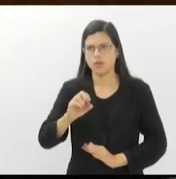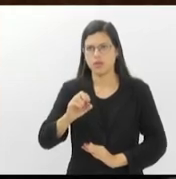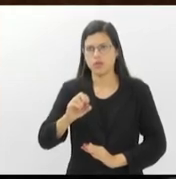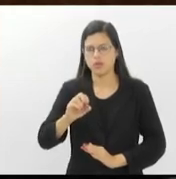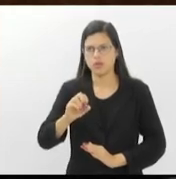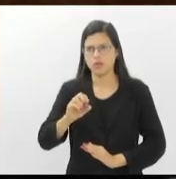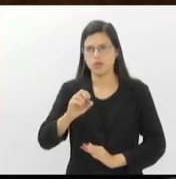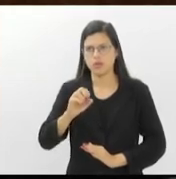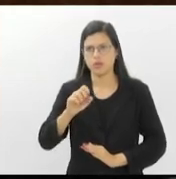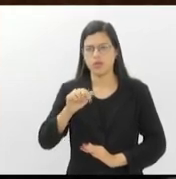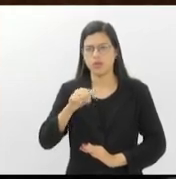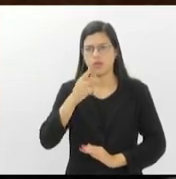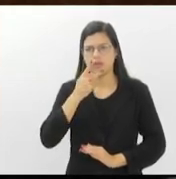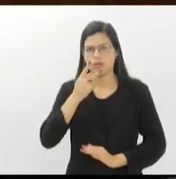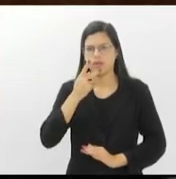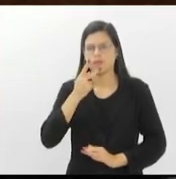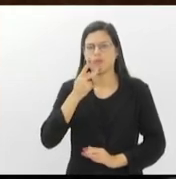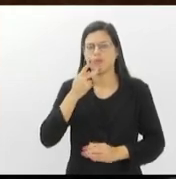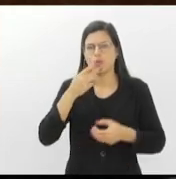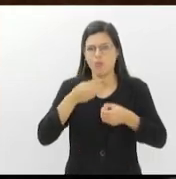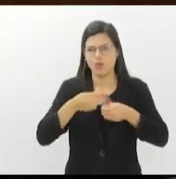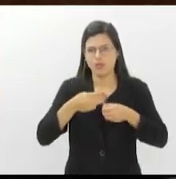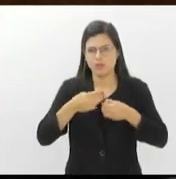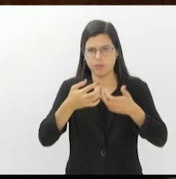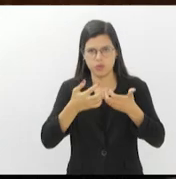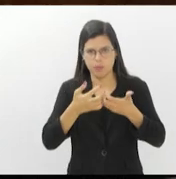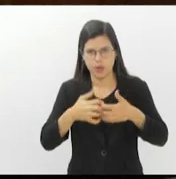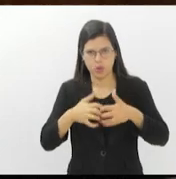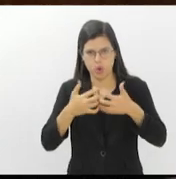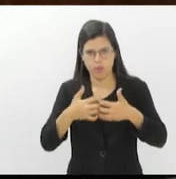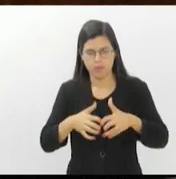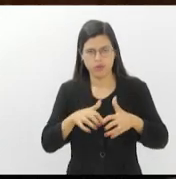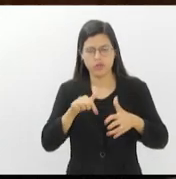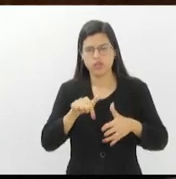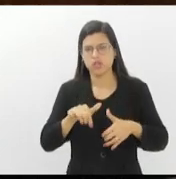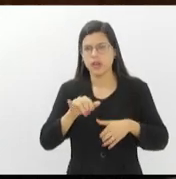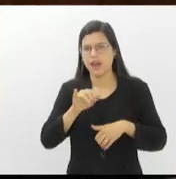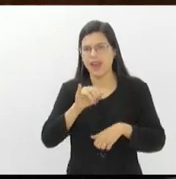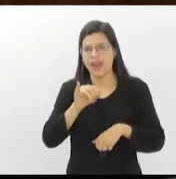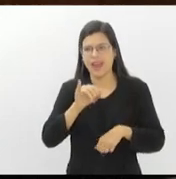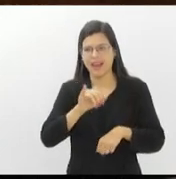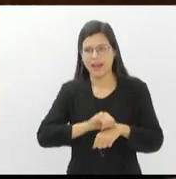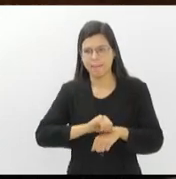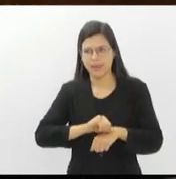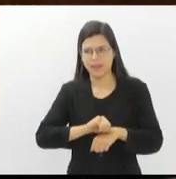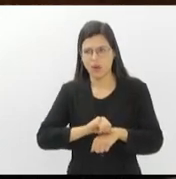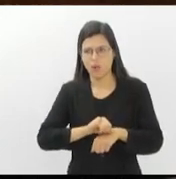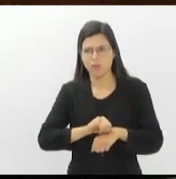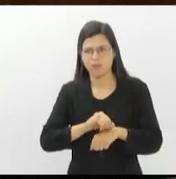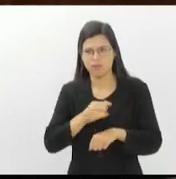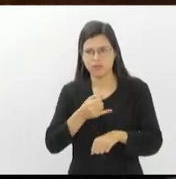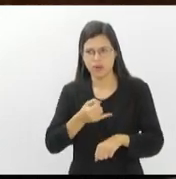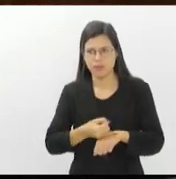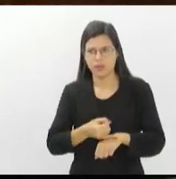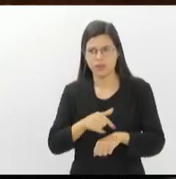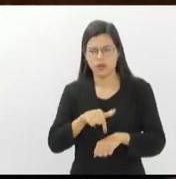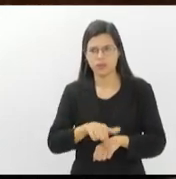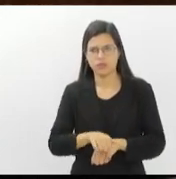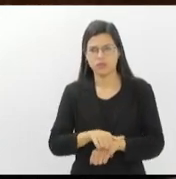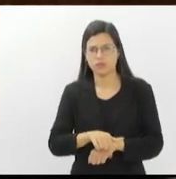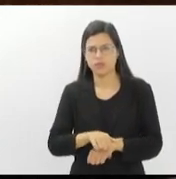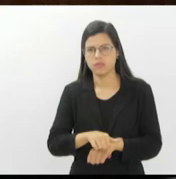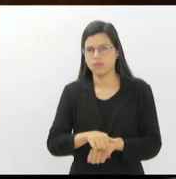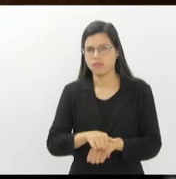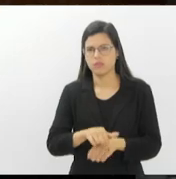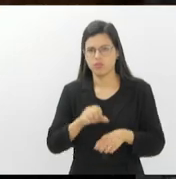nosso querido município de Petrópolis como a capital do ciclismo de montanha. Tem